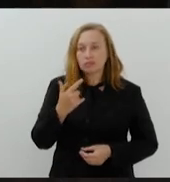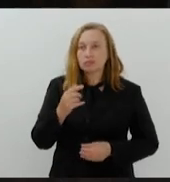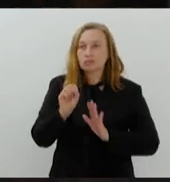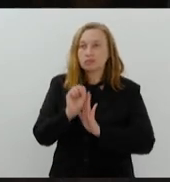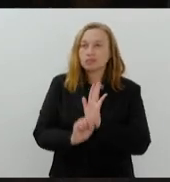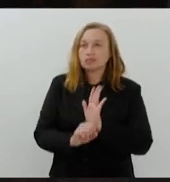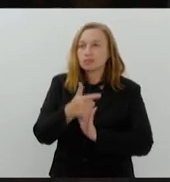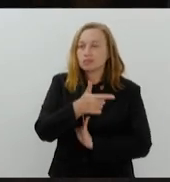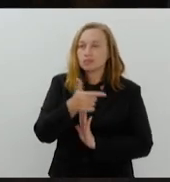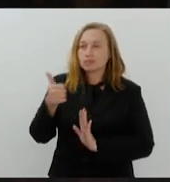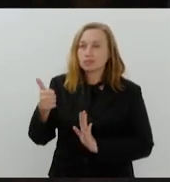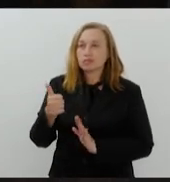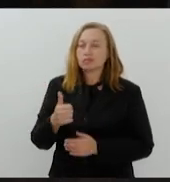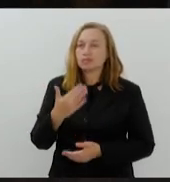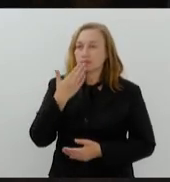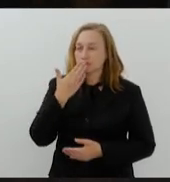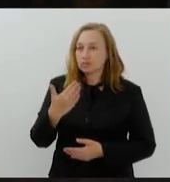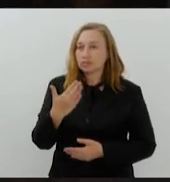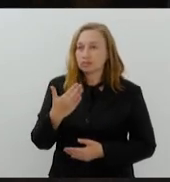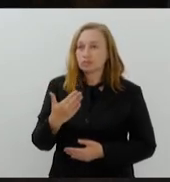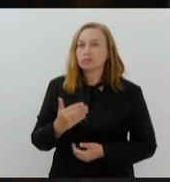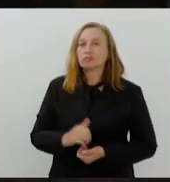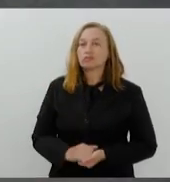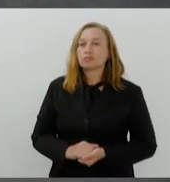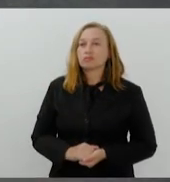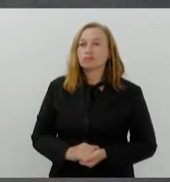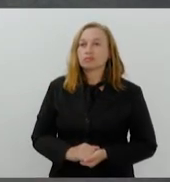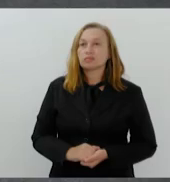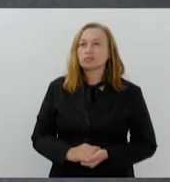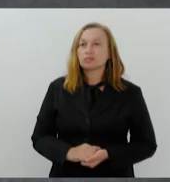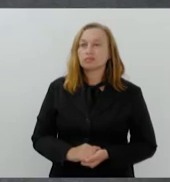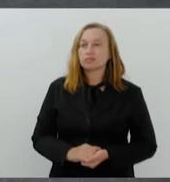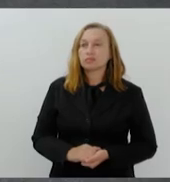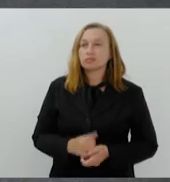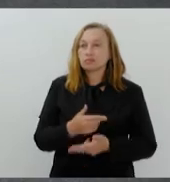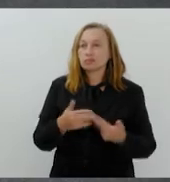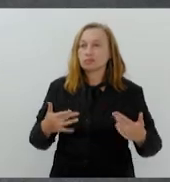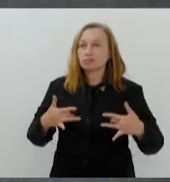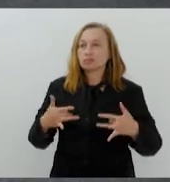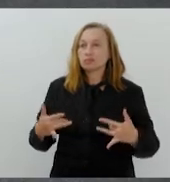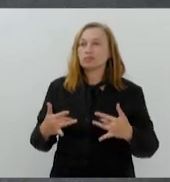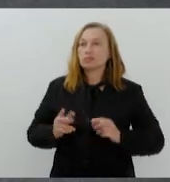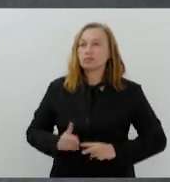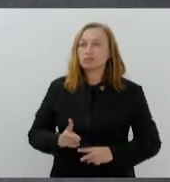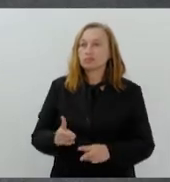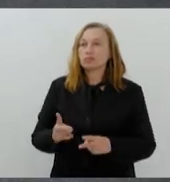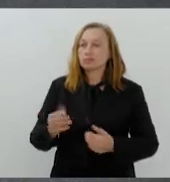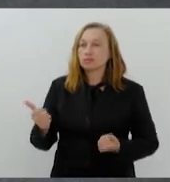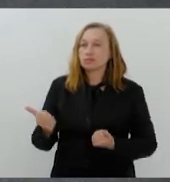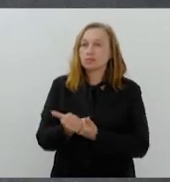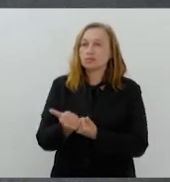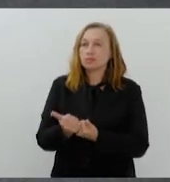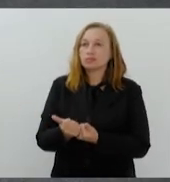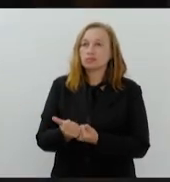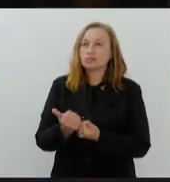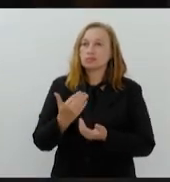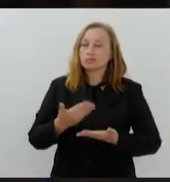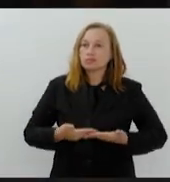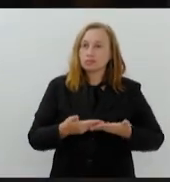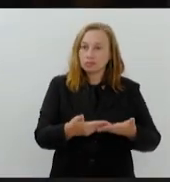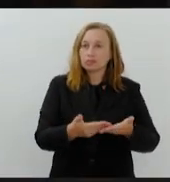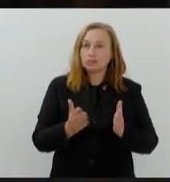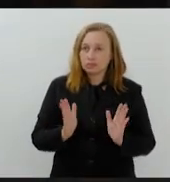século XXI, esse tipo de atrocidade. Nossa solidariedade, conte com a gente. Mas faz esse encaminhamento,